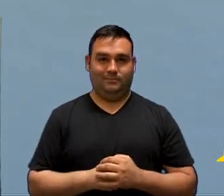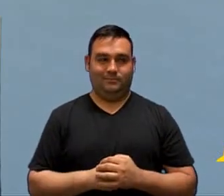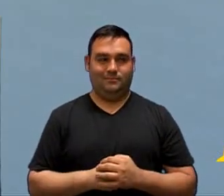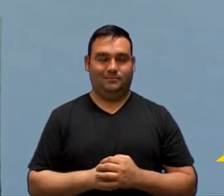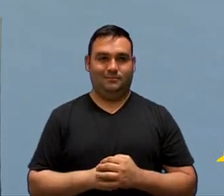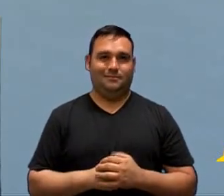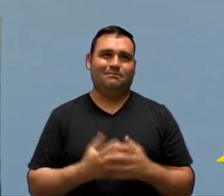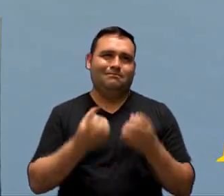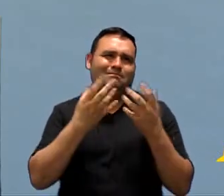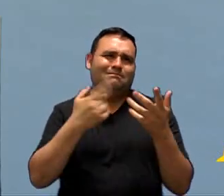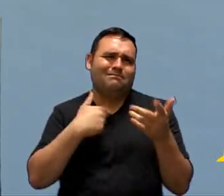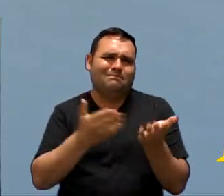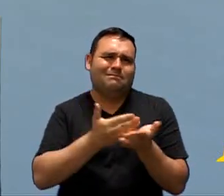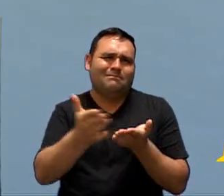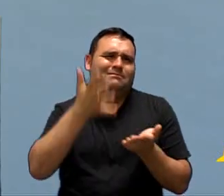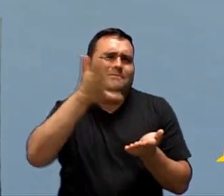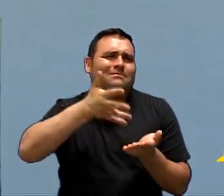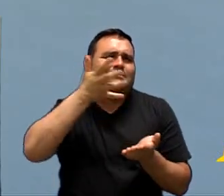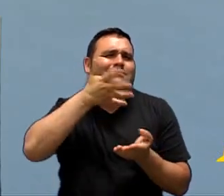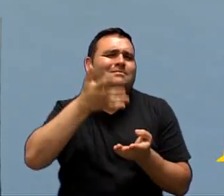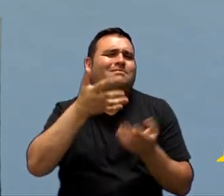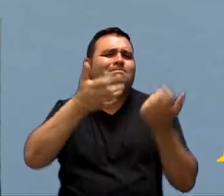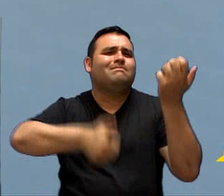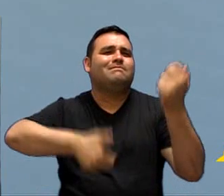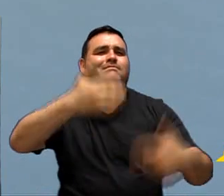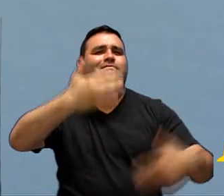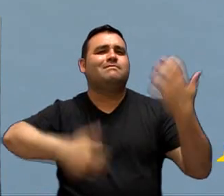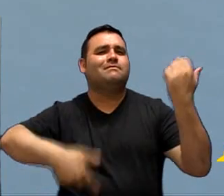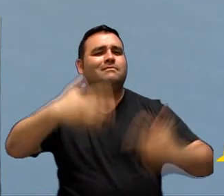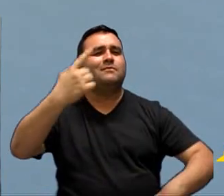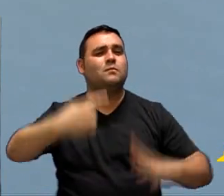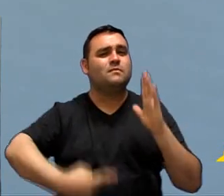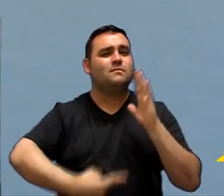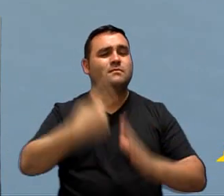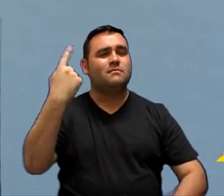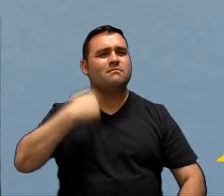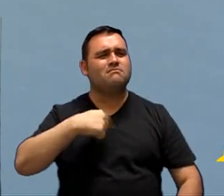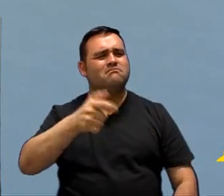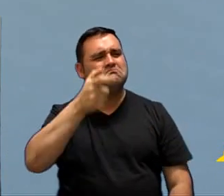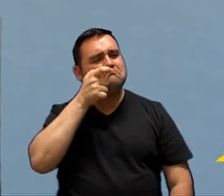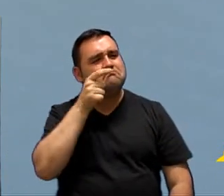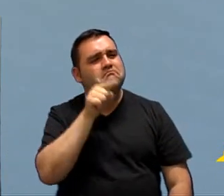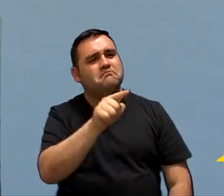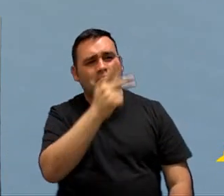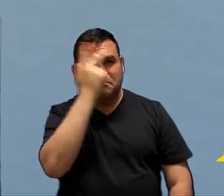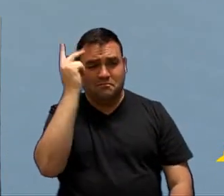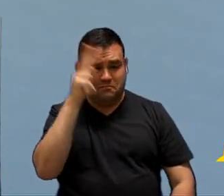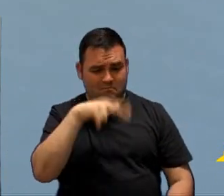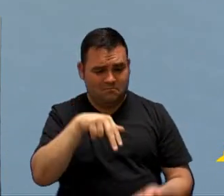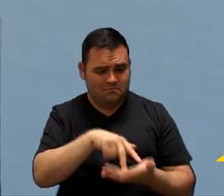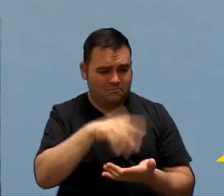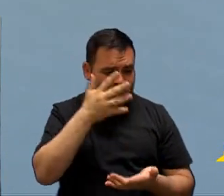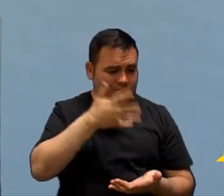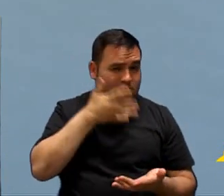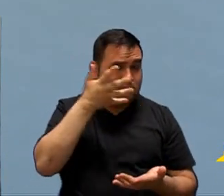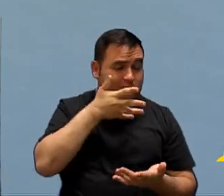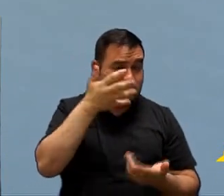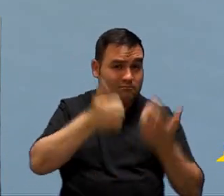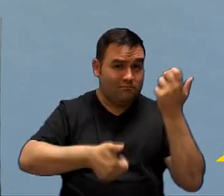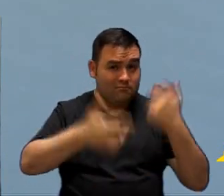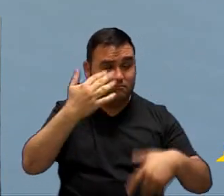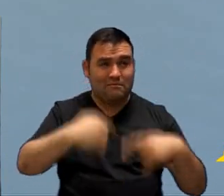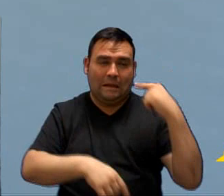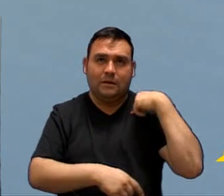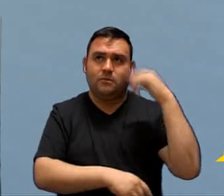Bom, eu queria já começar esse discurso falando que a primeira vez que eu vi alguém subindo aqui em cima dessa tribuna e falando,